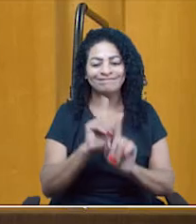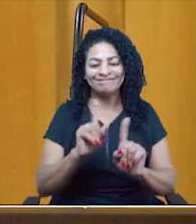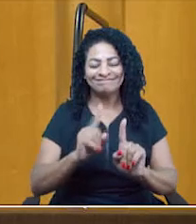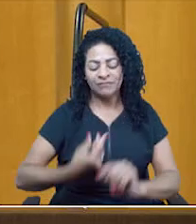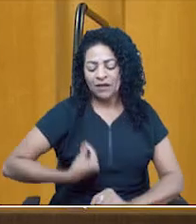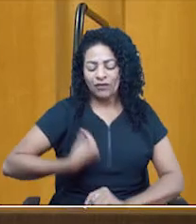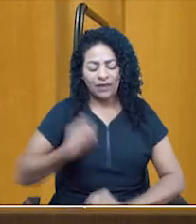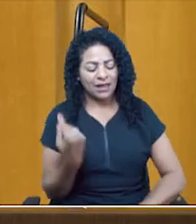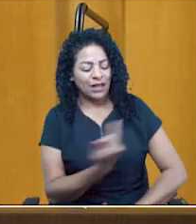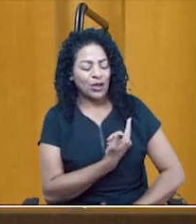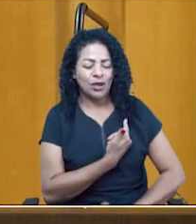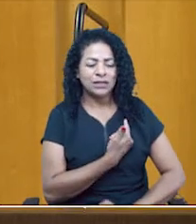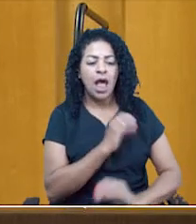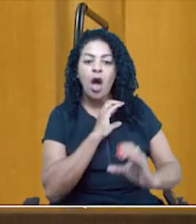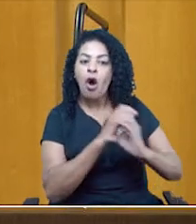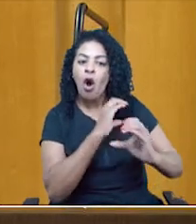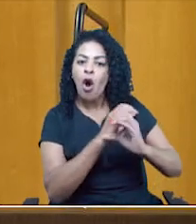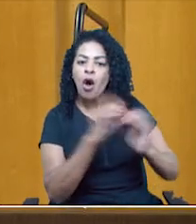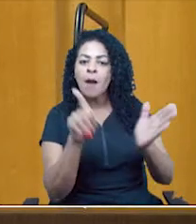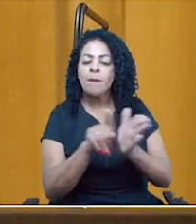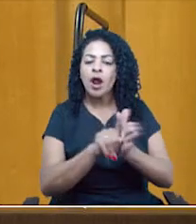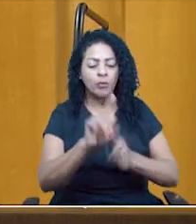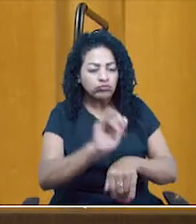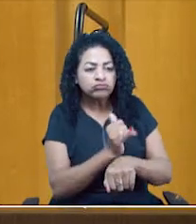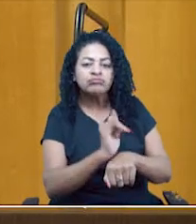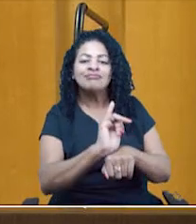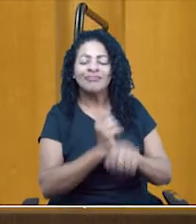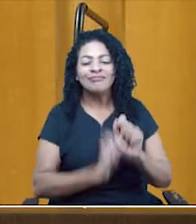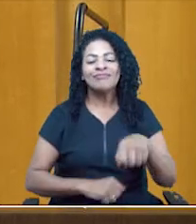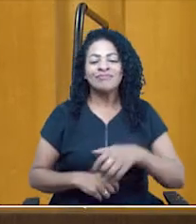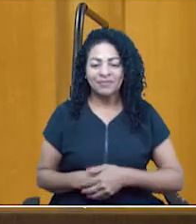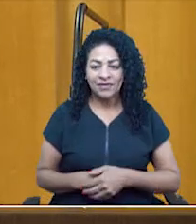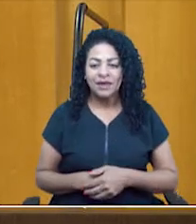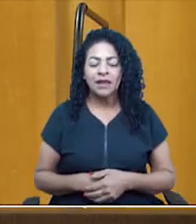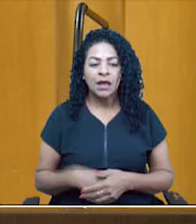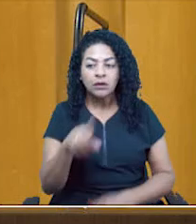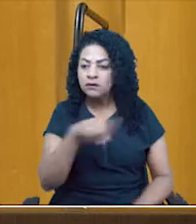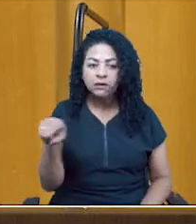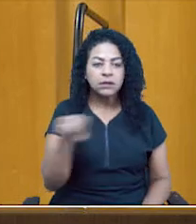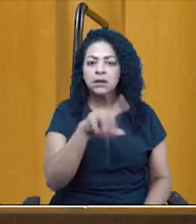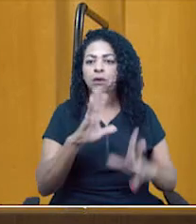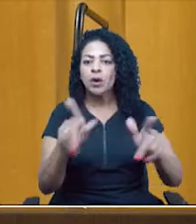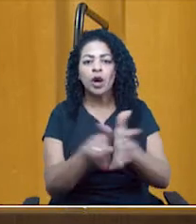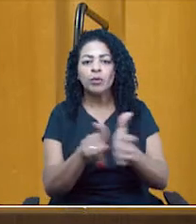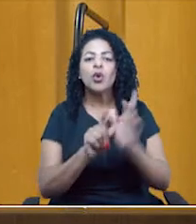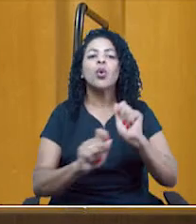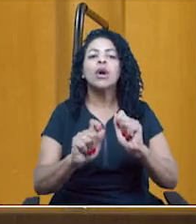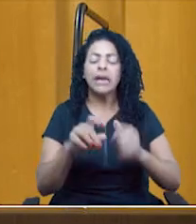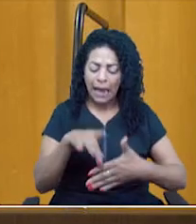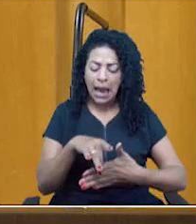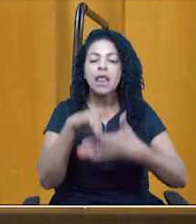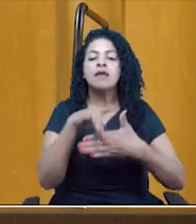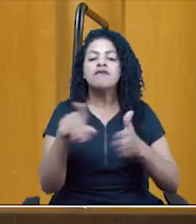comunicação é estratégia. Os senhores são líderes. Os senhores representam